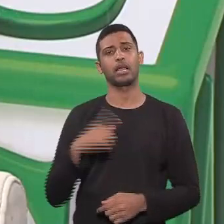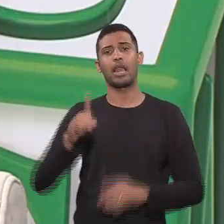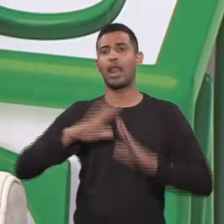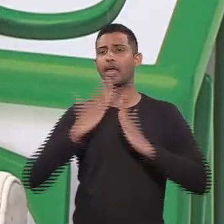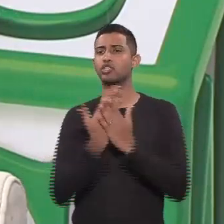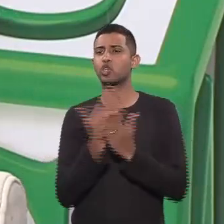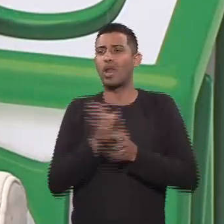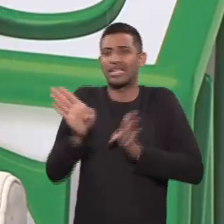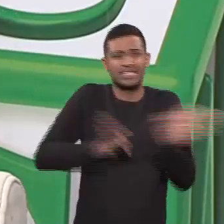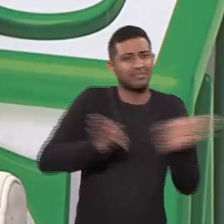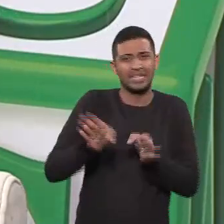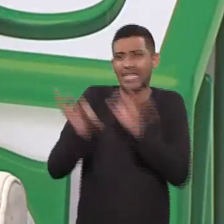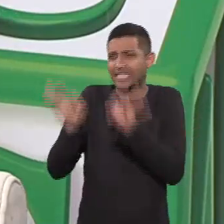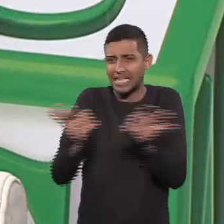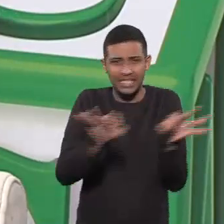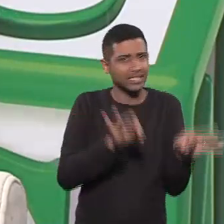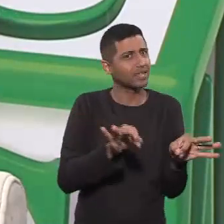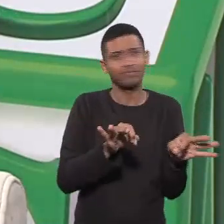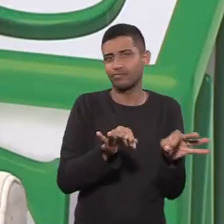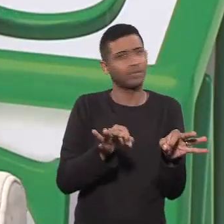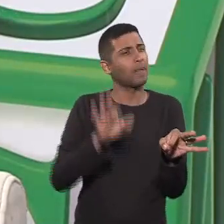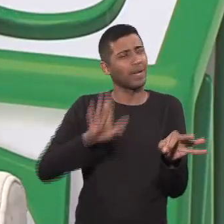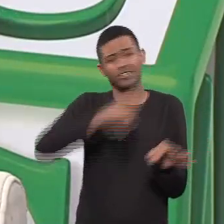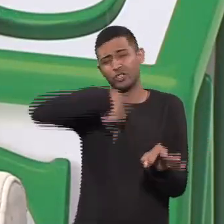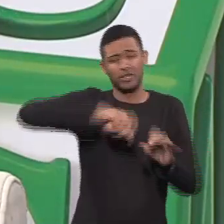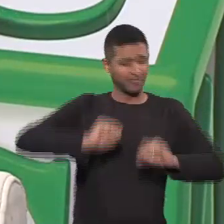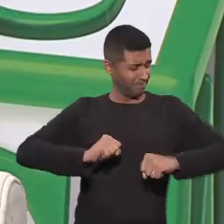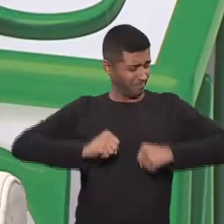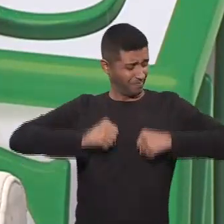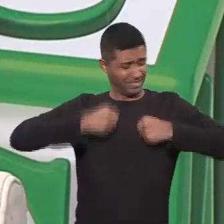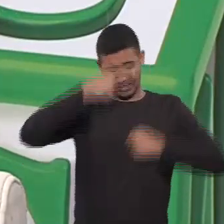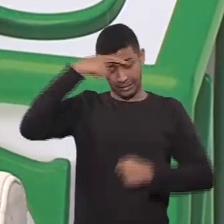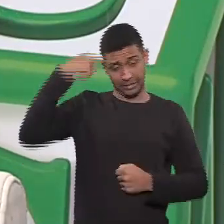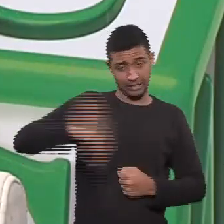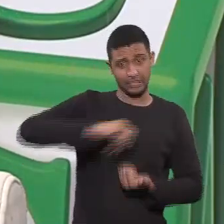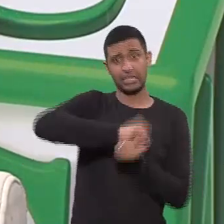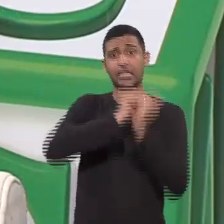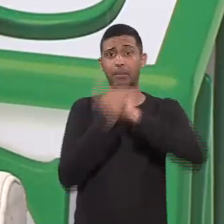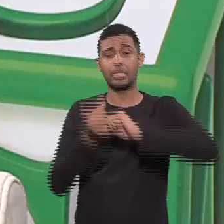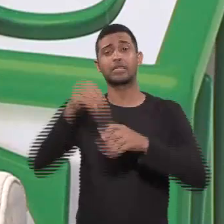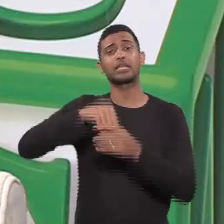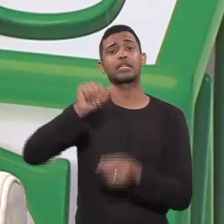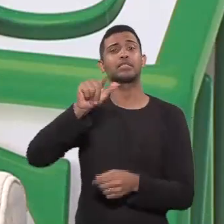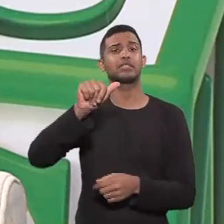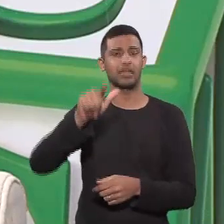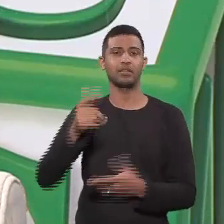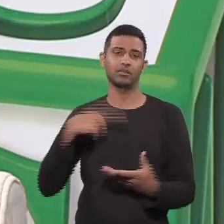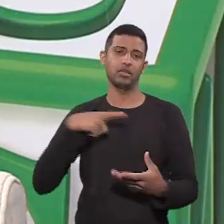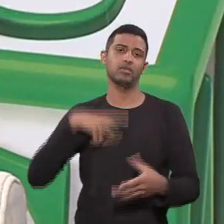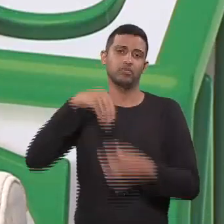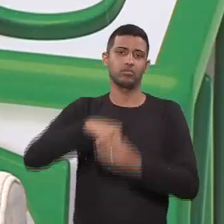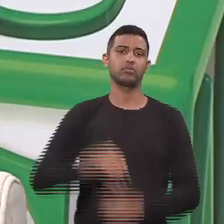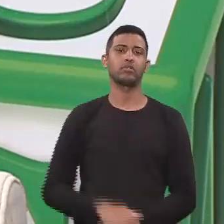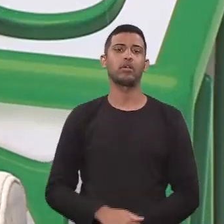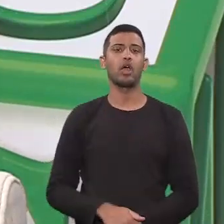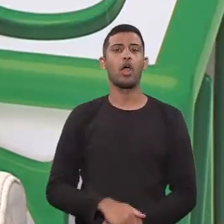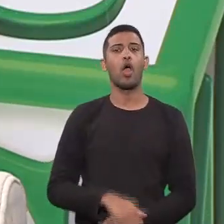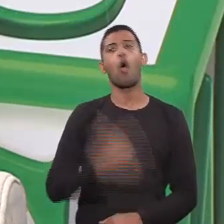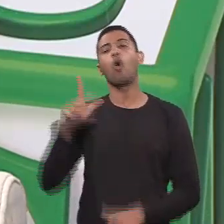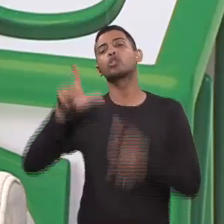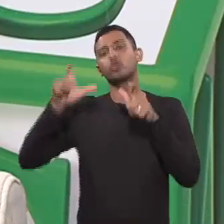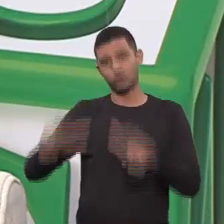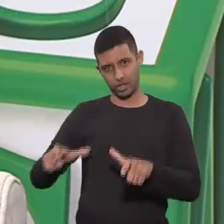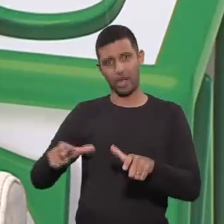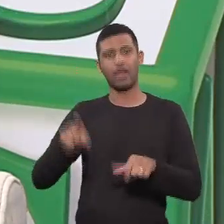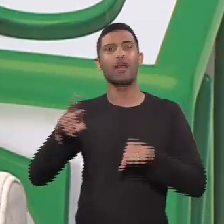Embora a escola não tenha acessibilidade adequada, mas nós fazemos o possível para fazer essa inclusão em sala de aula. Já em Belfor